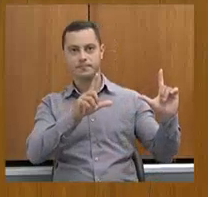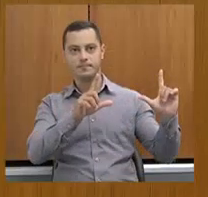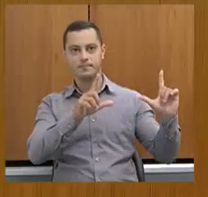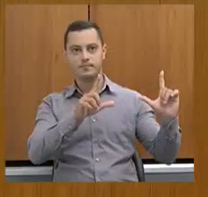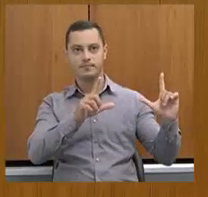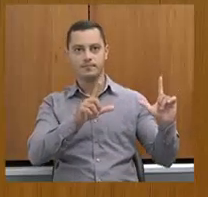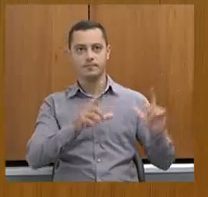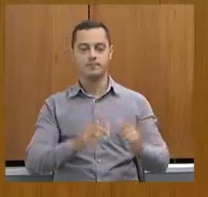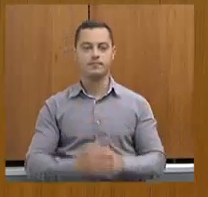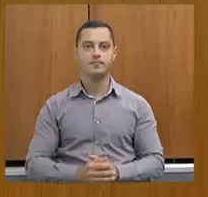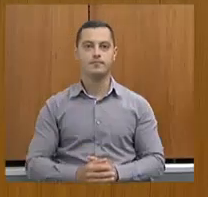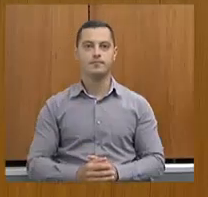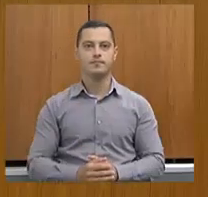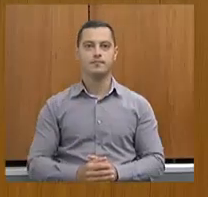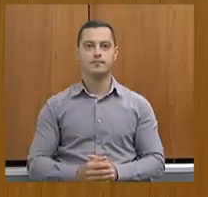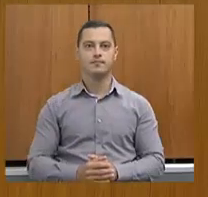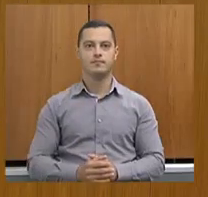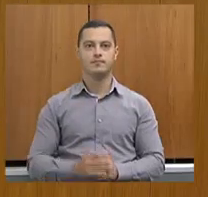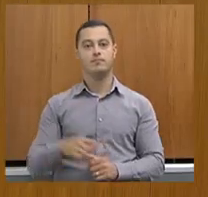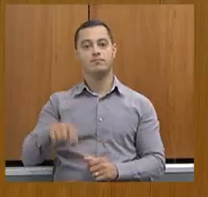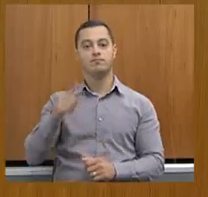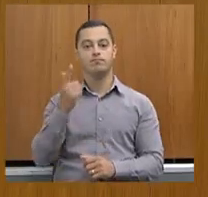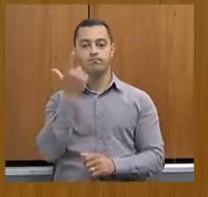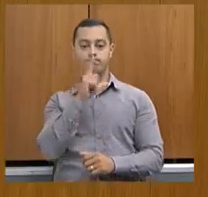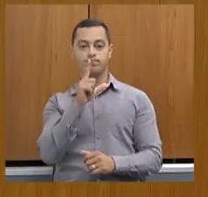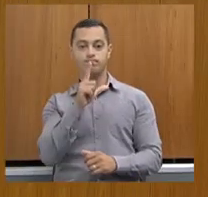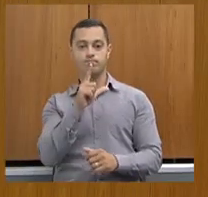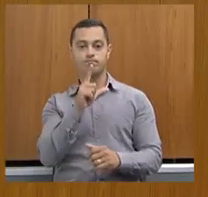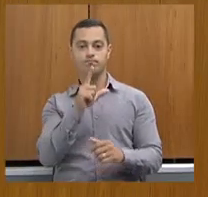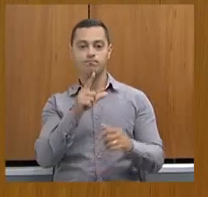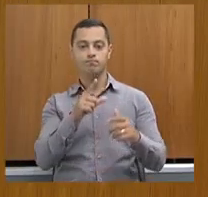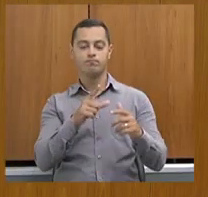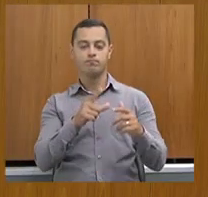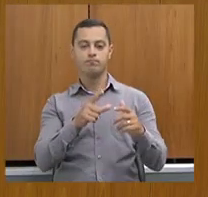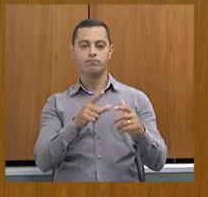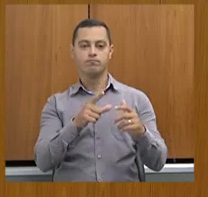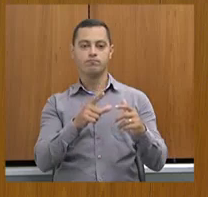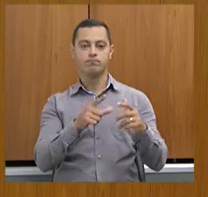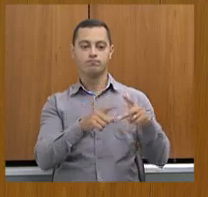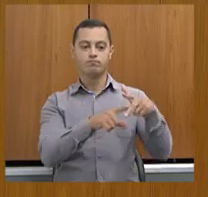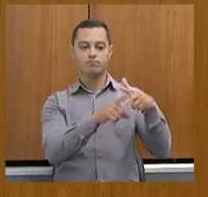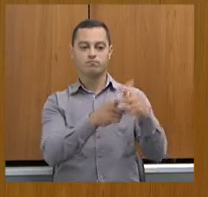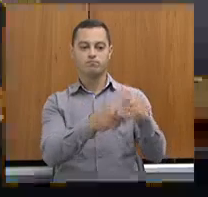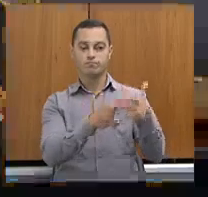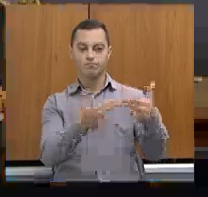em termos de aquisição de equipamentos operacionais eu vou avançar foram